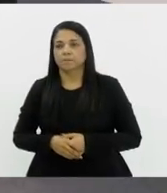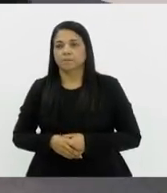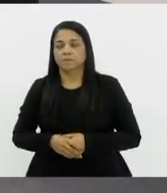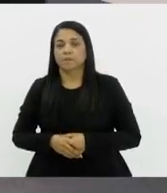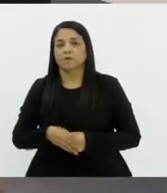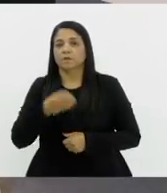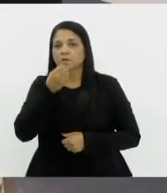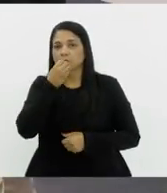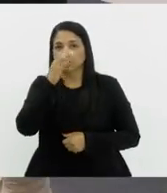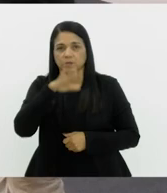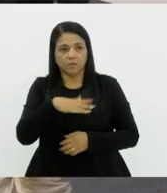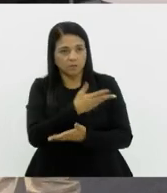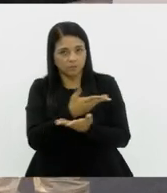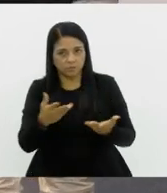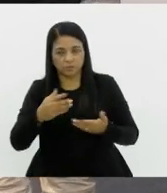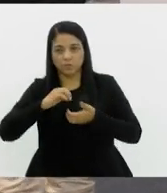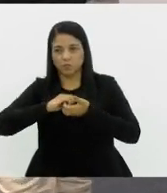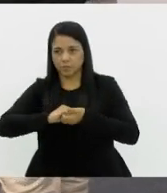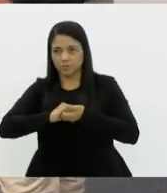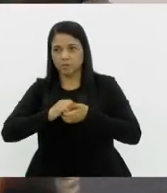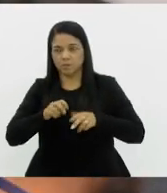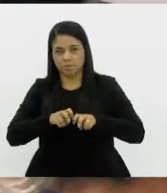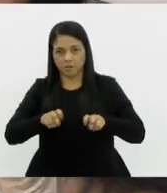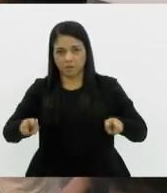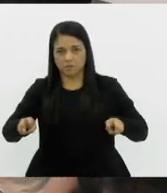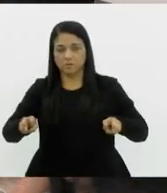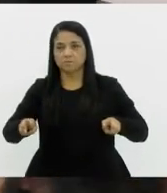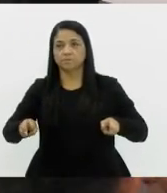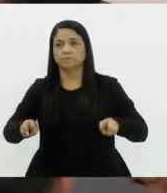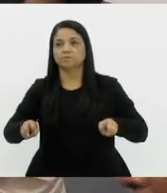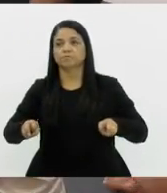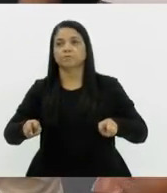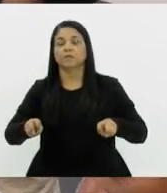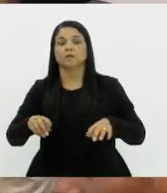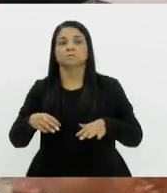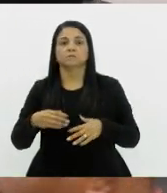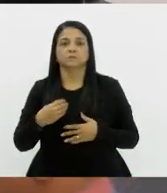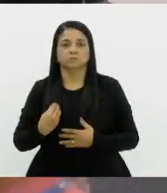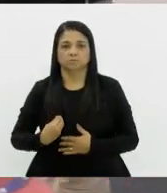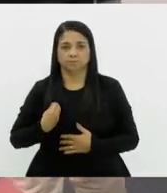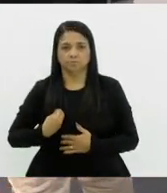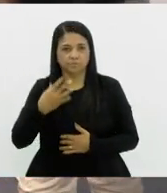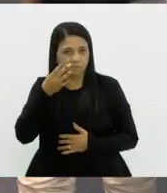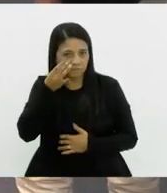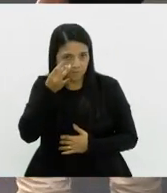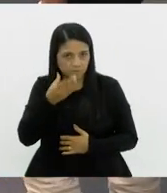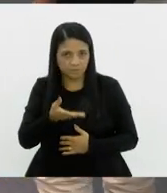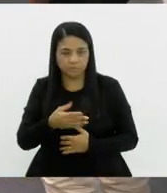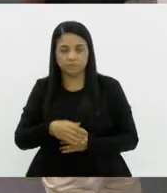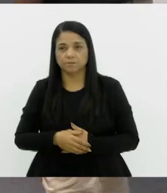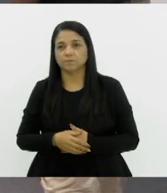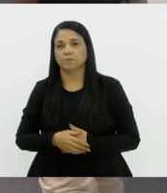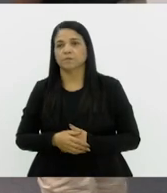Boa tarde a todos. Cumprimento a mesa, as autoridades, todos os presentes. É, a situação é pior do